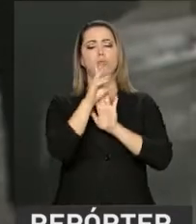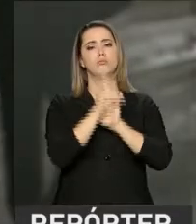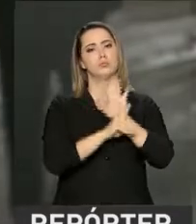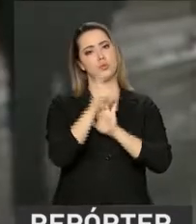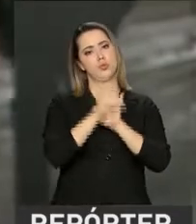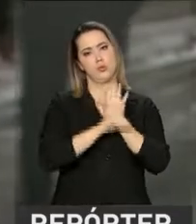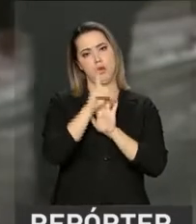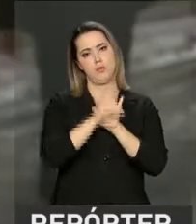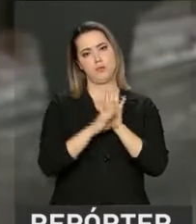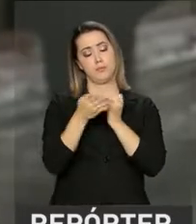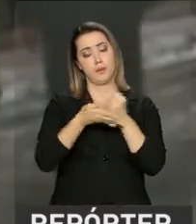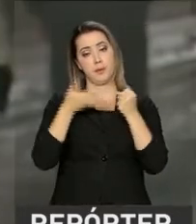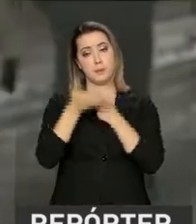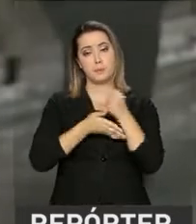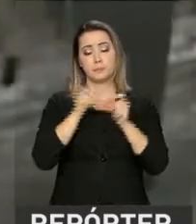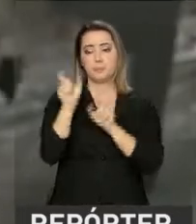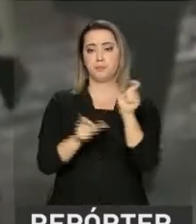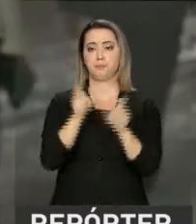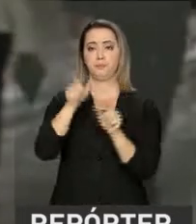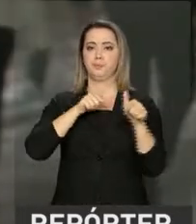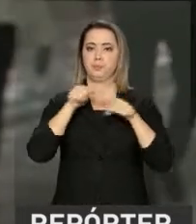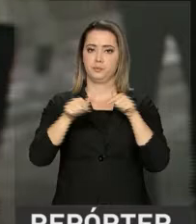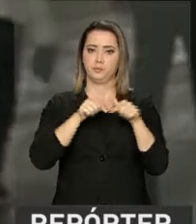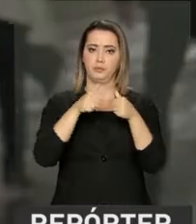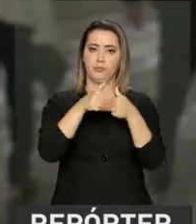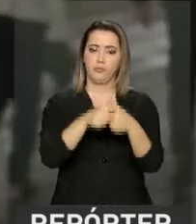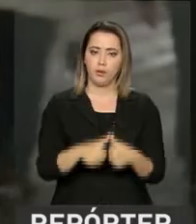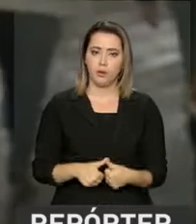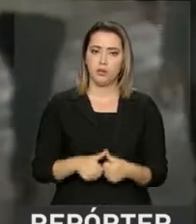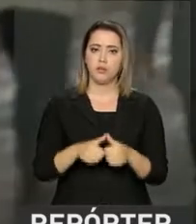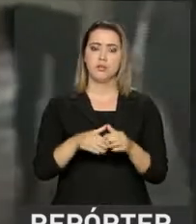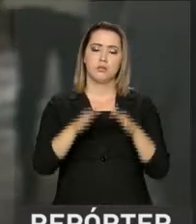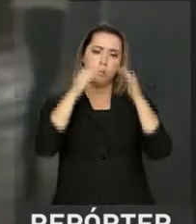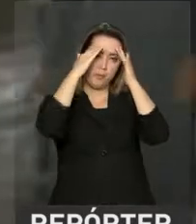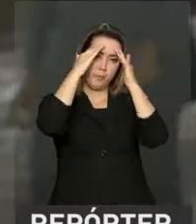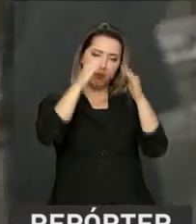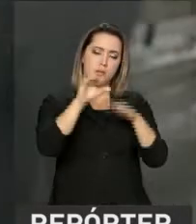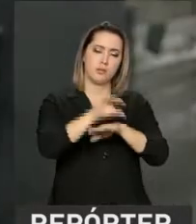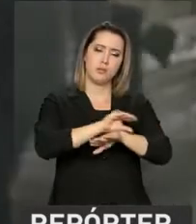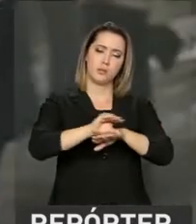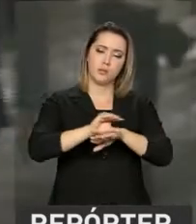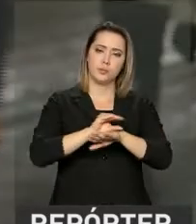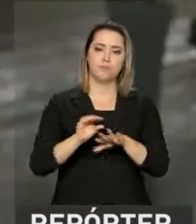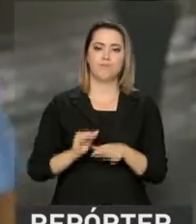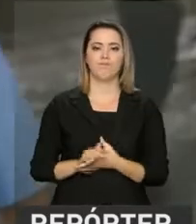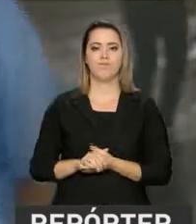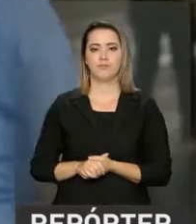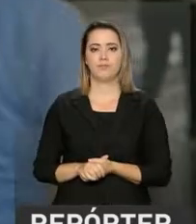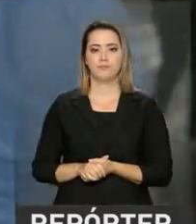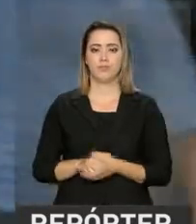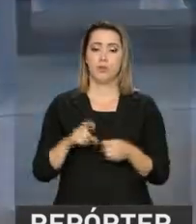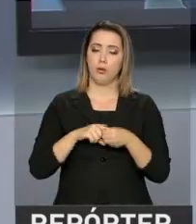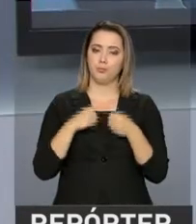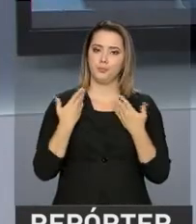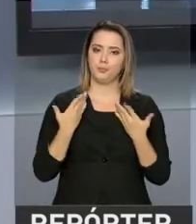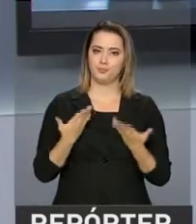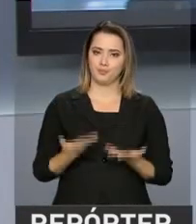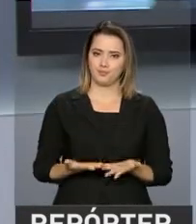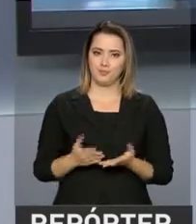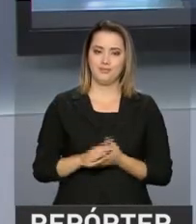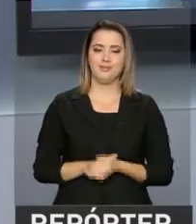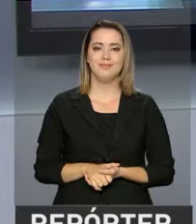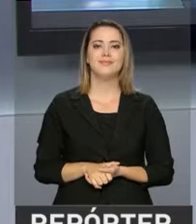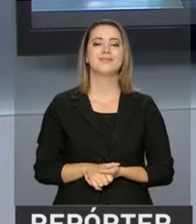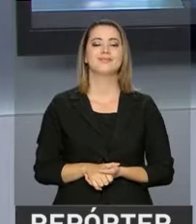os direitos fundamentais do trabalhador que estão previstos no artigo 7º da Constituição. Eu volto com você no estúdio,